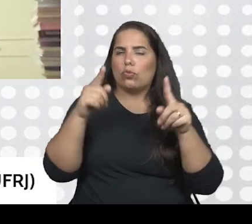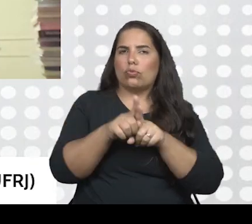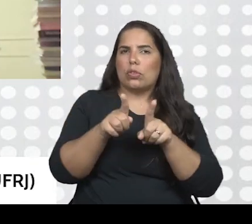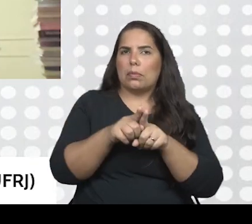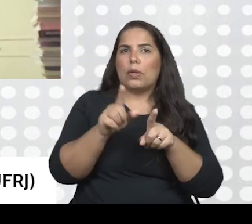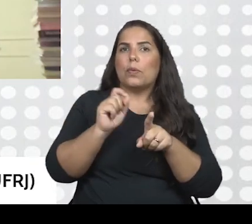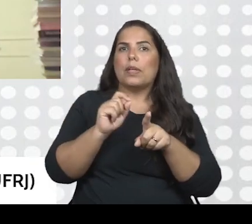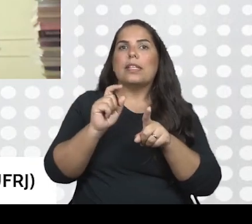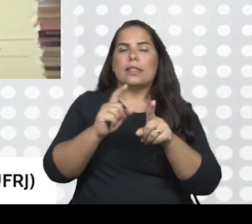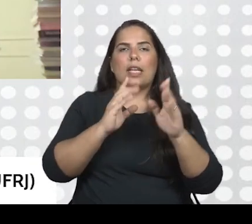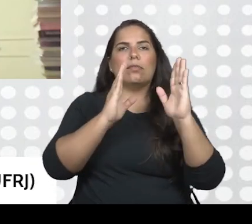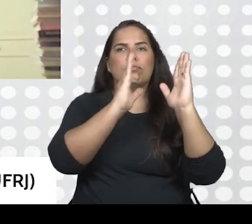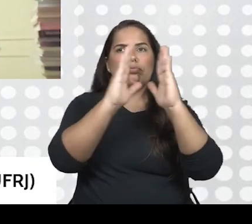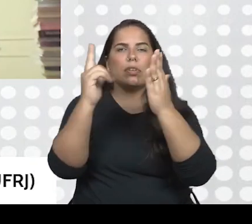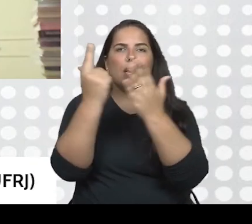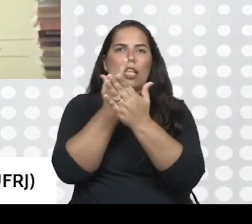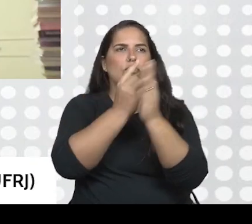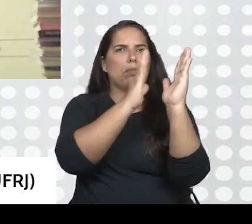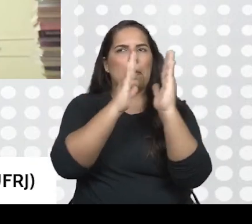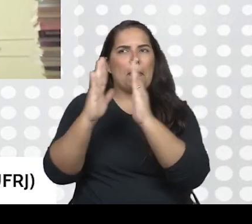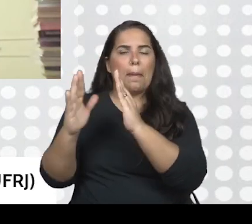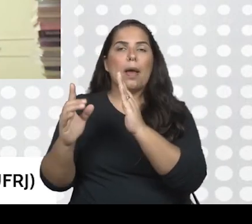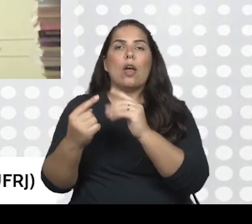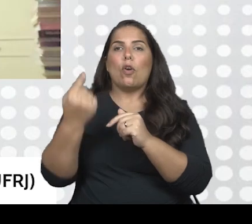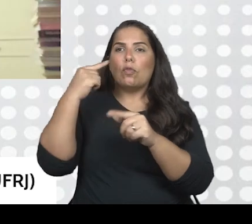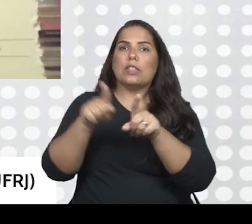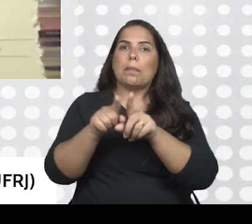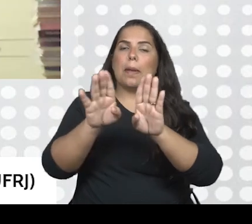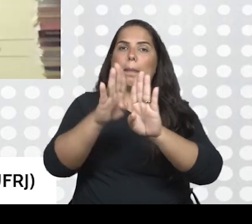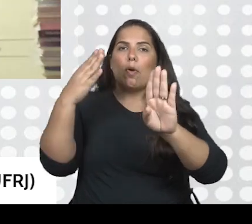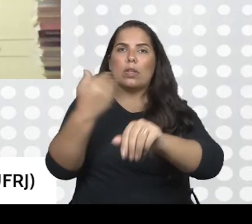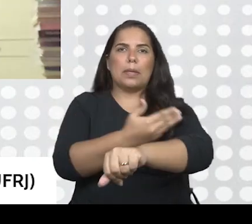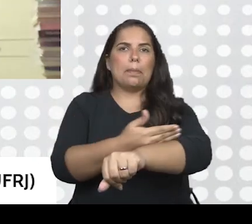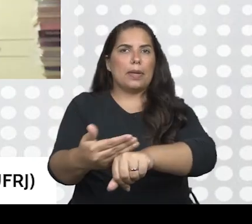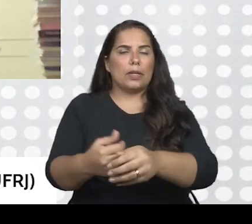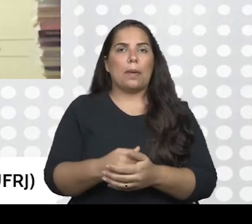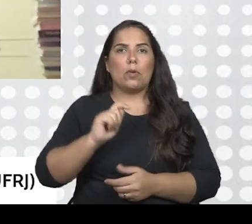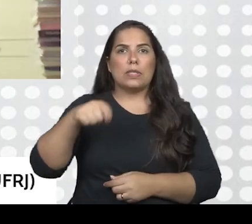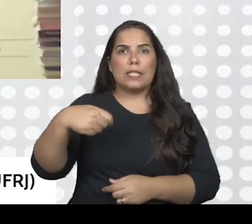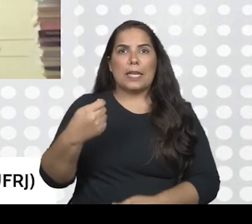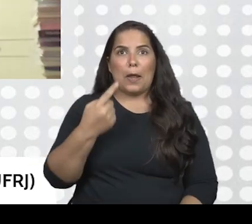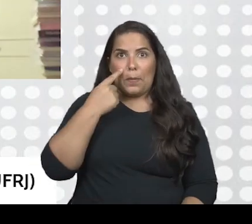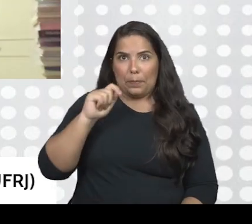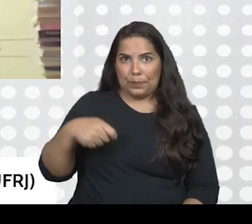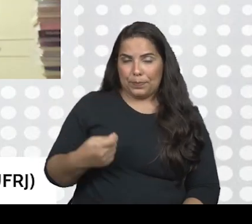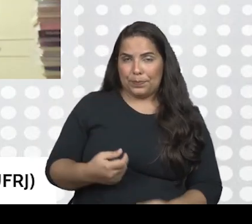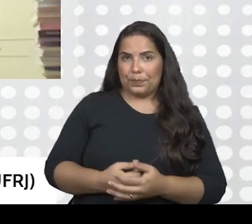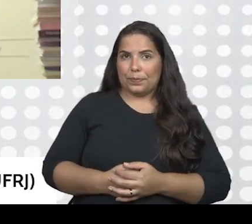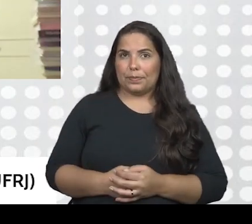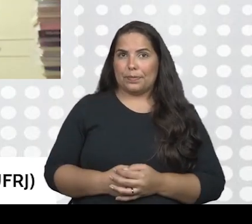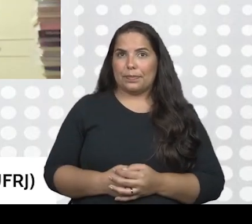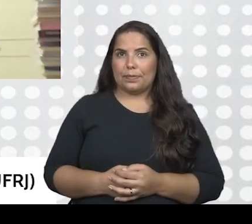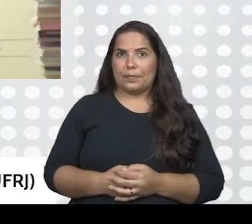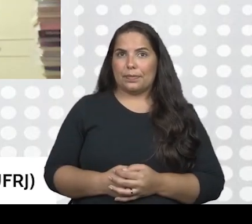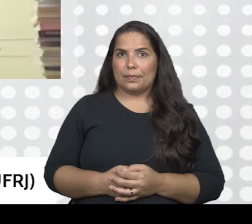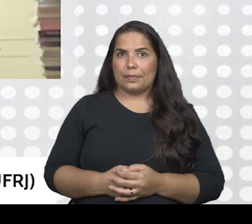fundos tem estantes repletas de livros, e também nos fundos uma porta branca. Meu sinal em Libras é o movimento de